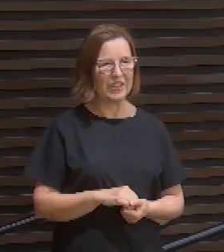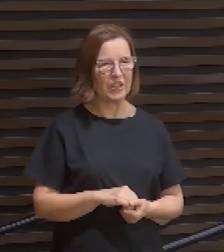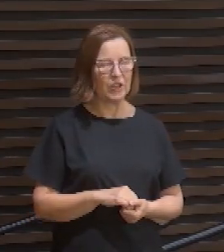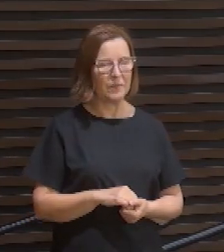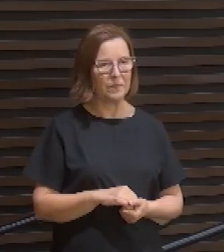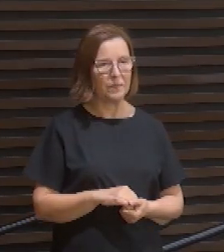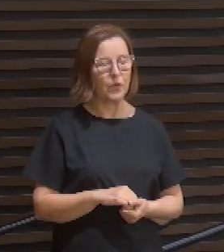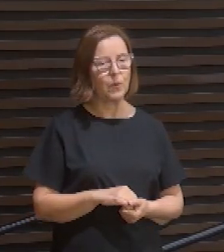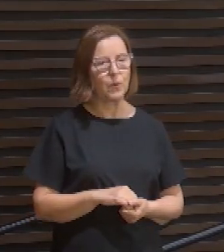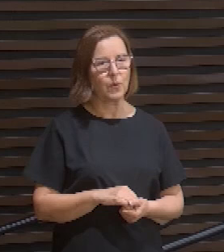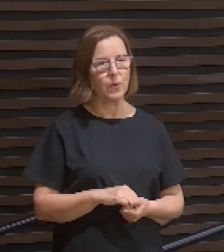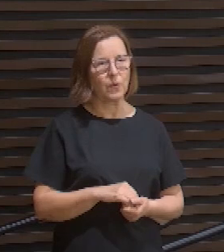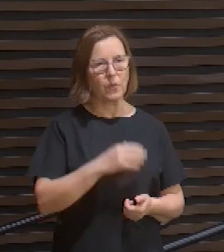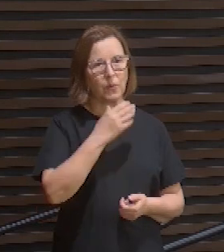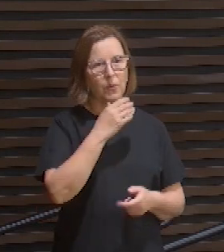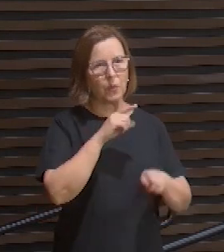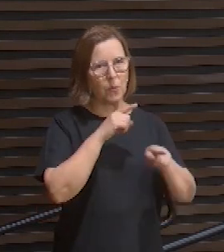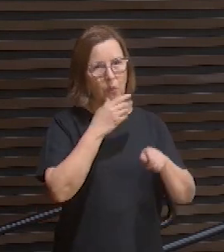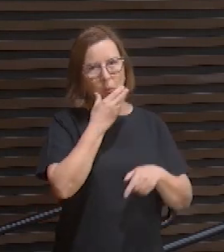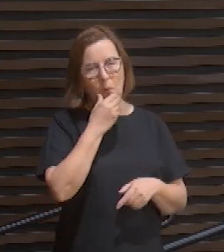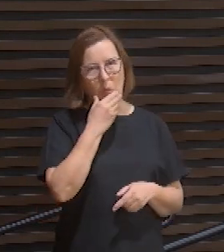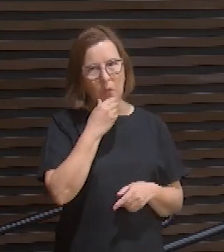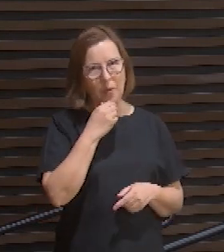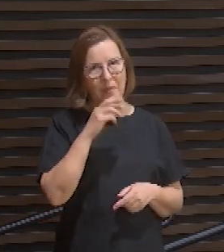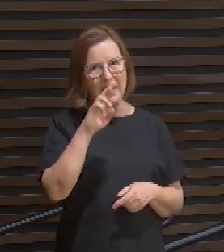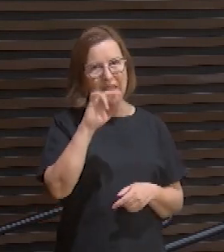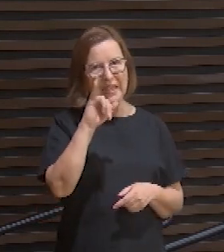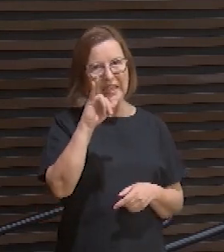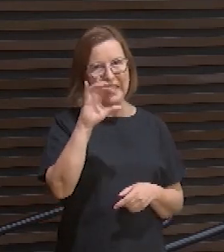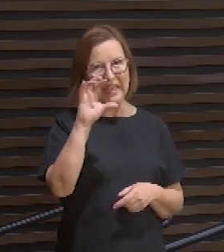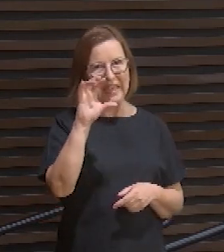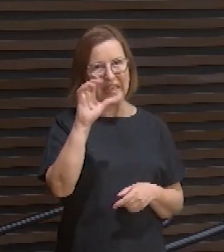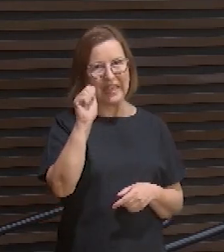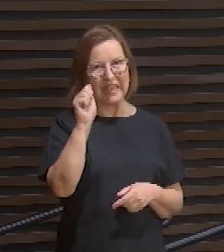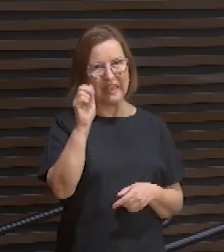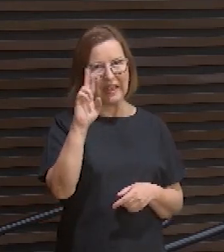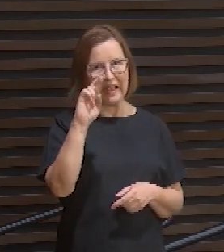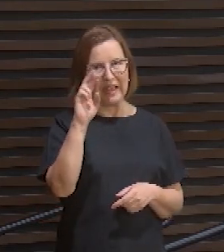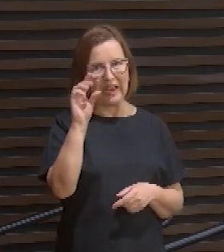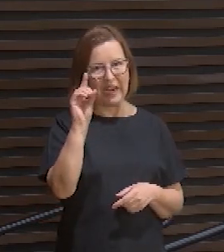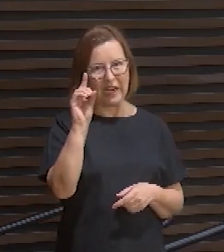Policarpo não o negou, porque ele vive.